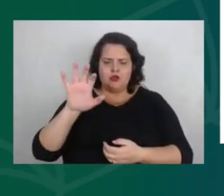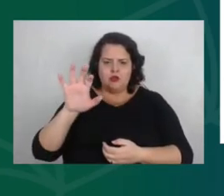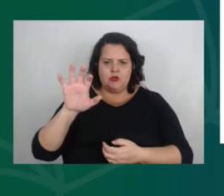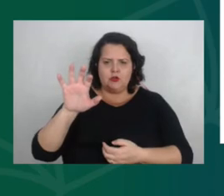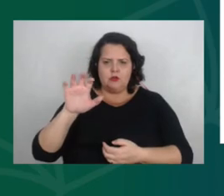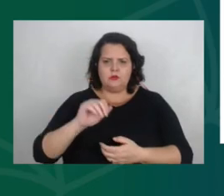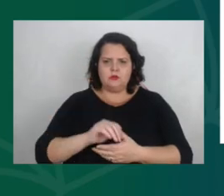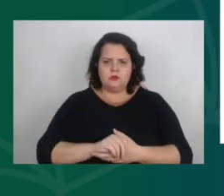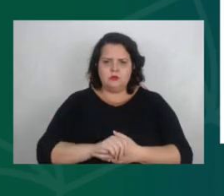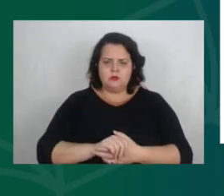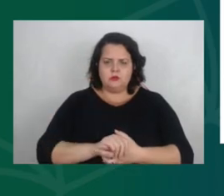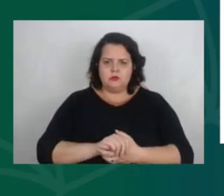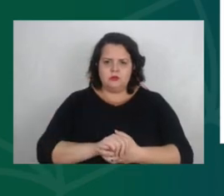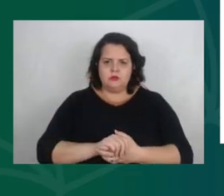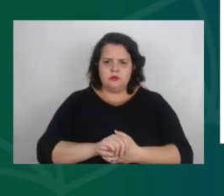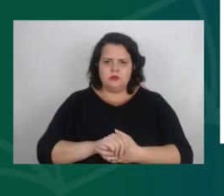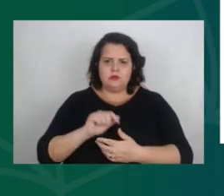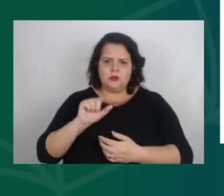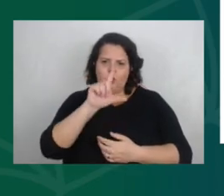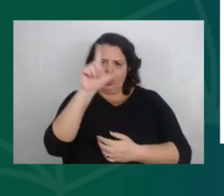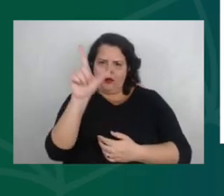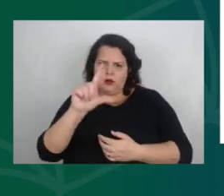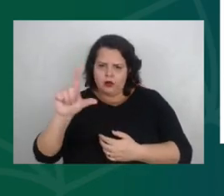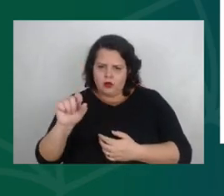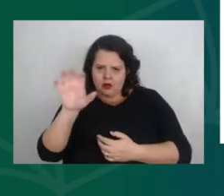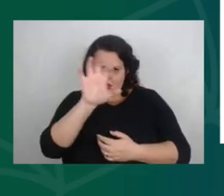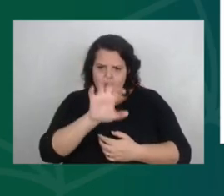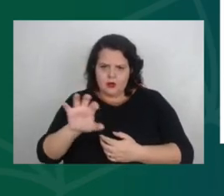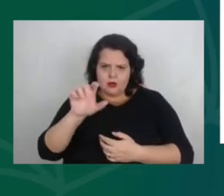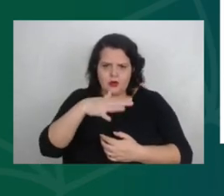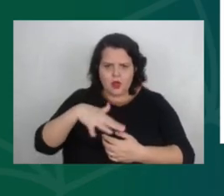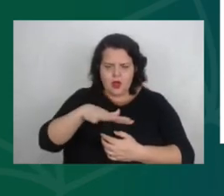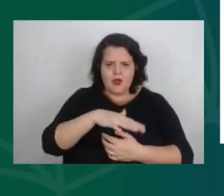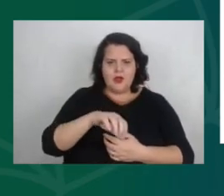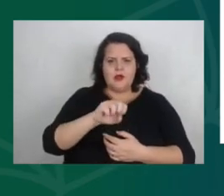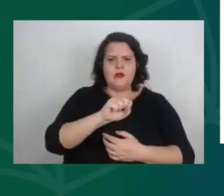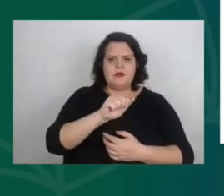localizando só no mapa, que é a face oeste aí da ilha de Santo São Vicente, né, que é a